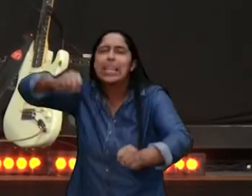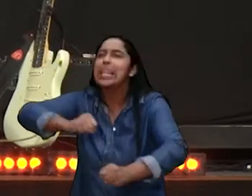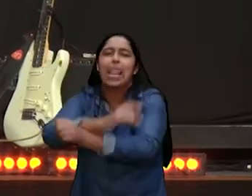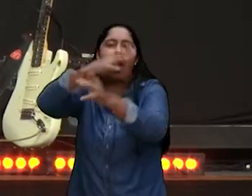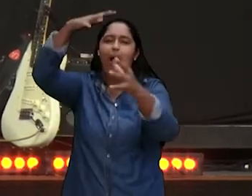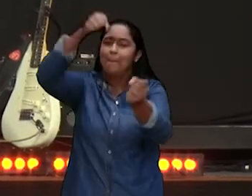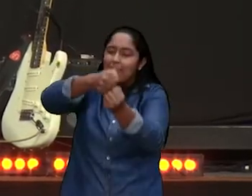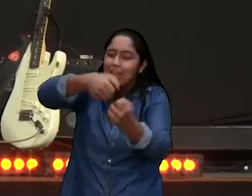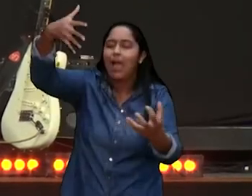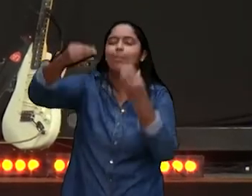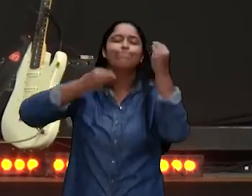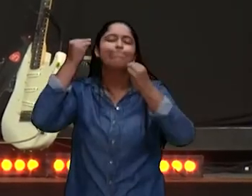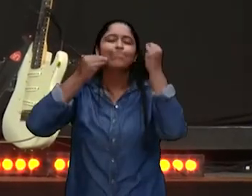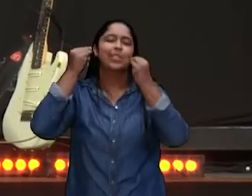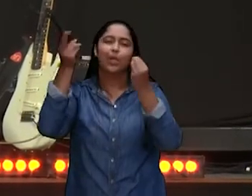amém